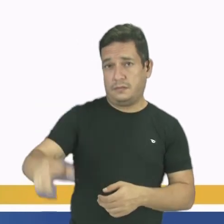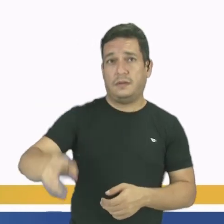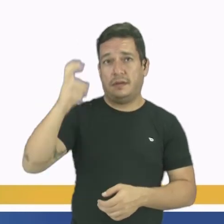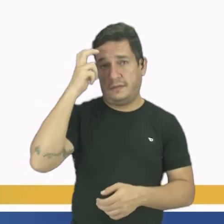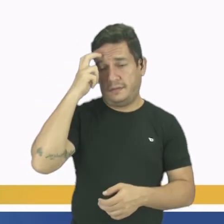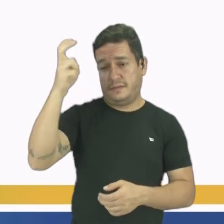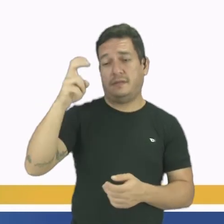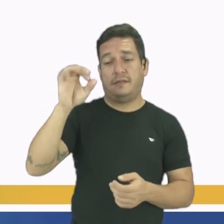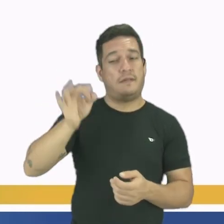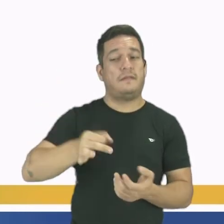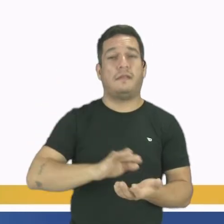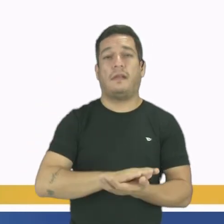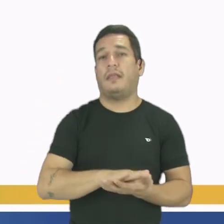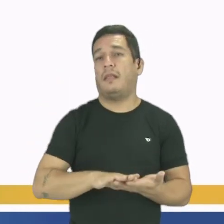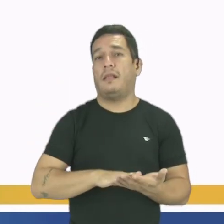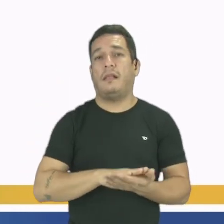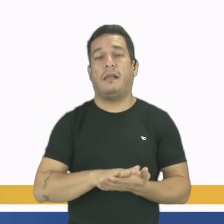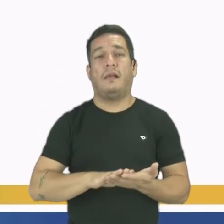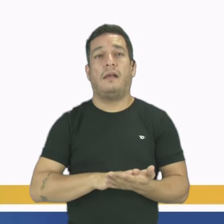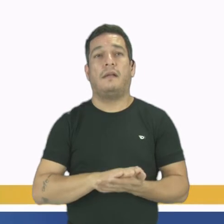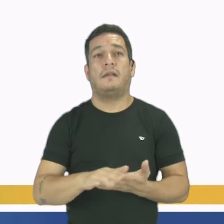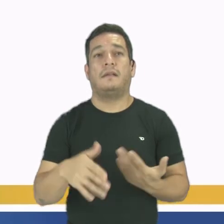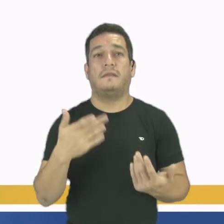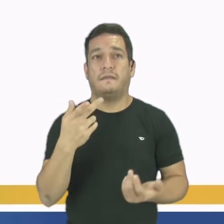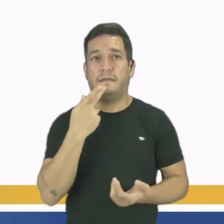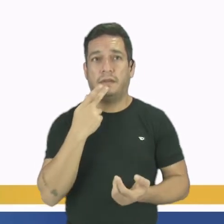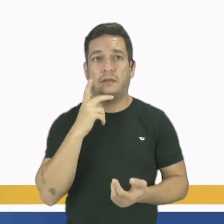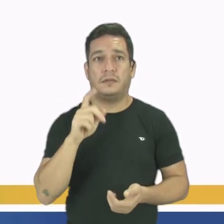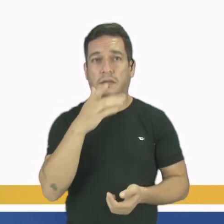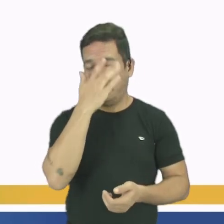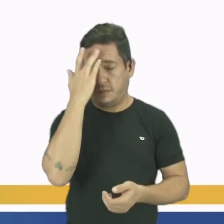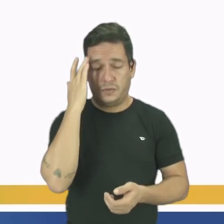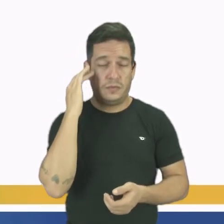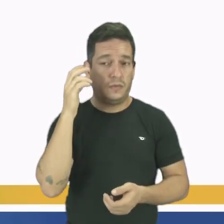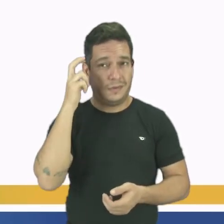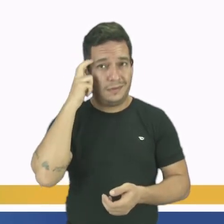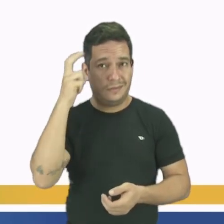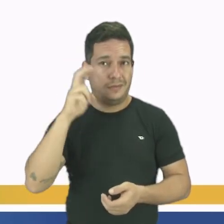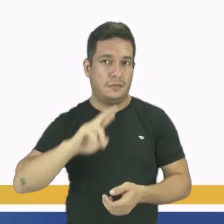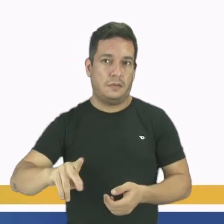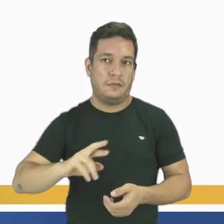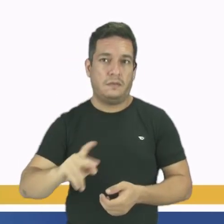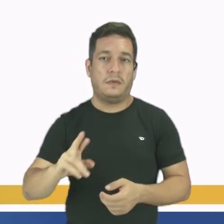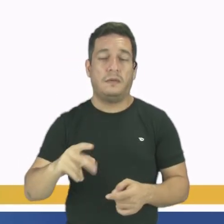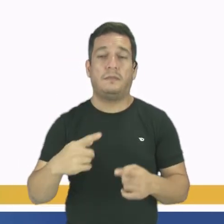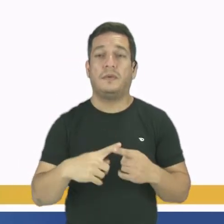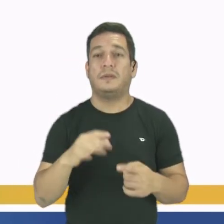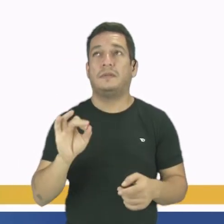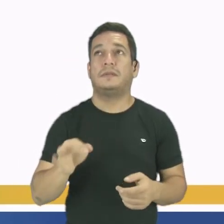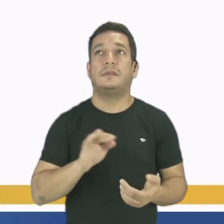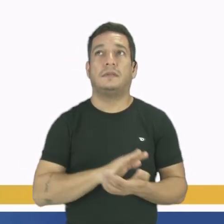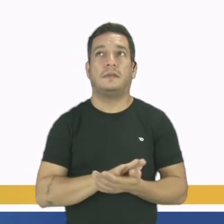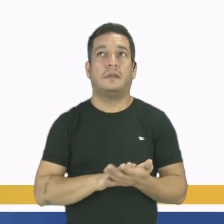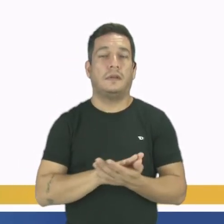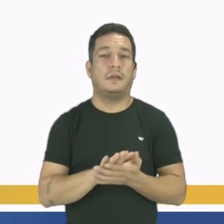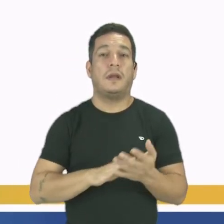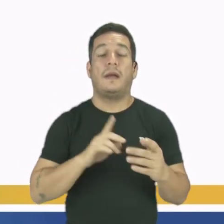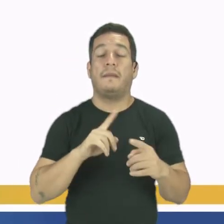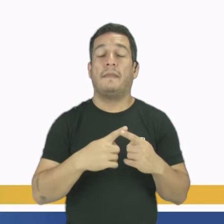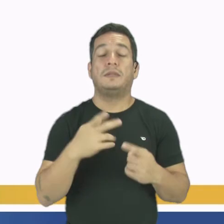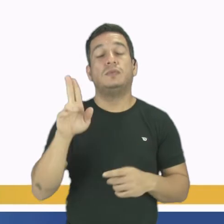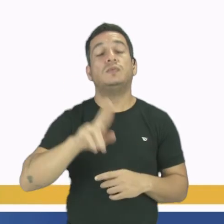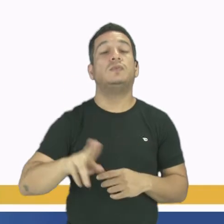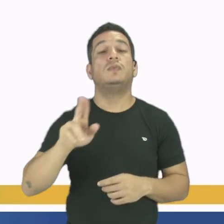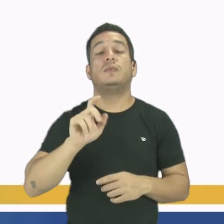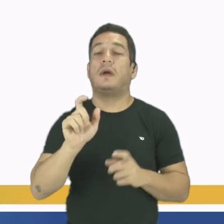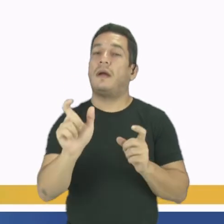acerta nada. Ou seja, ele está querendo dizer que a pessoa não é inteligente, pois ela não acerta nada. Só que ele utilizou